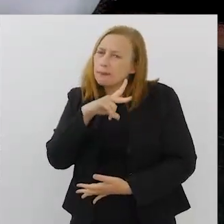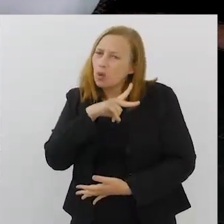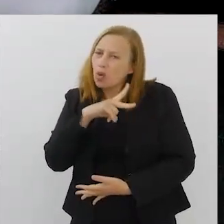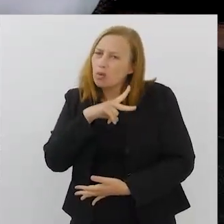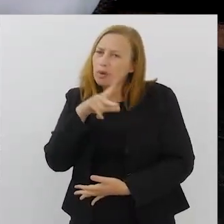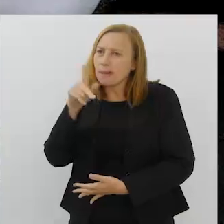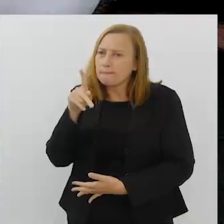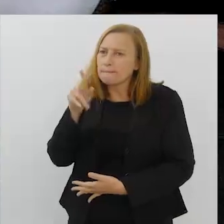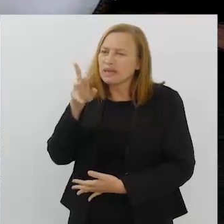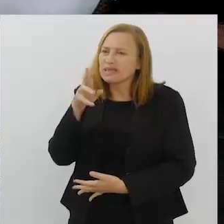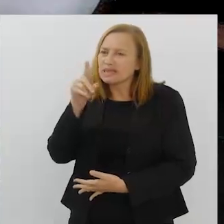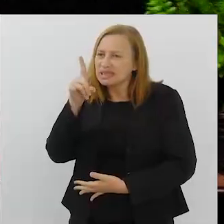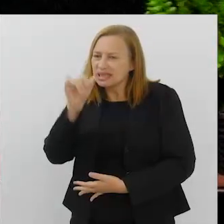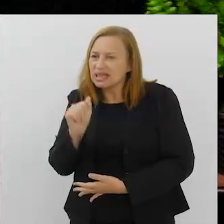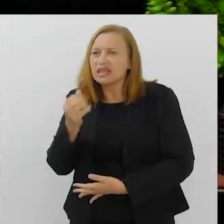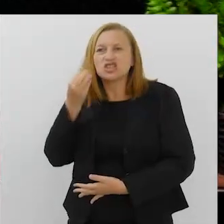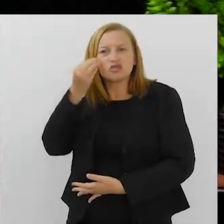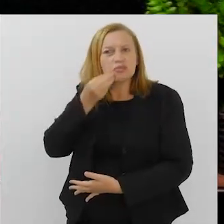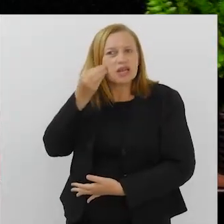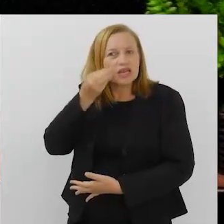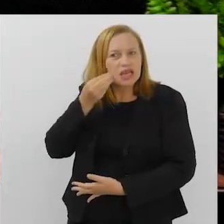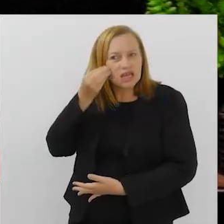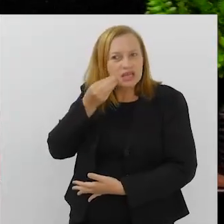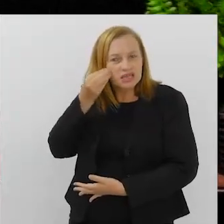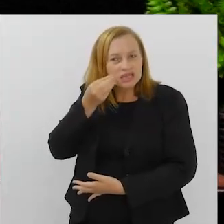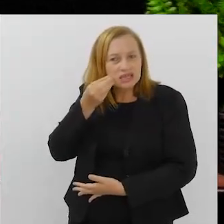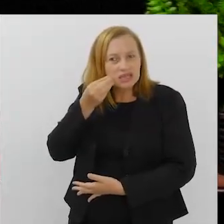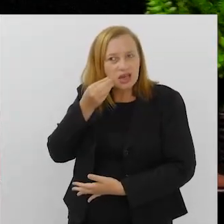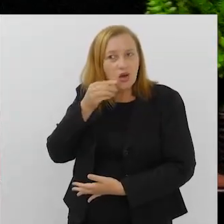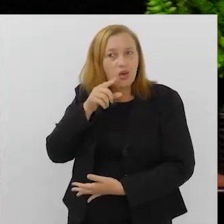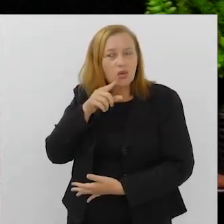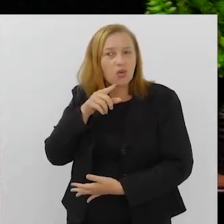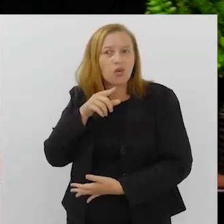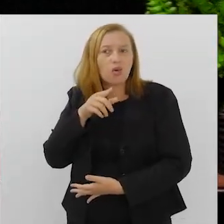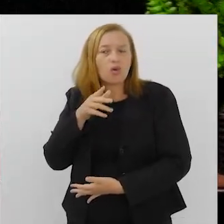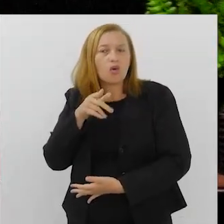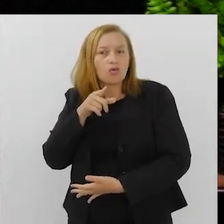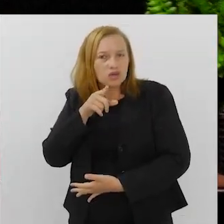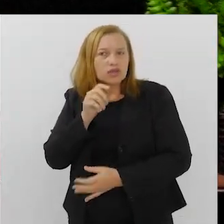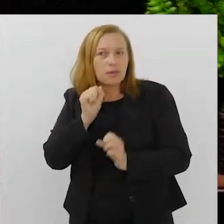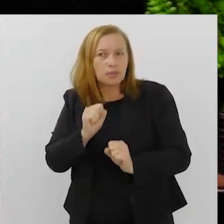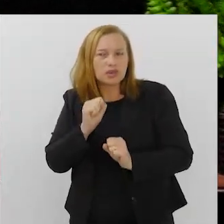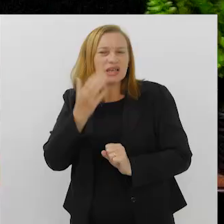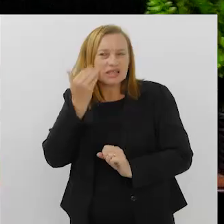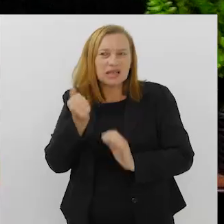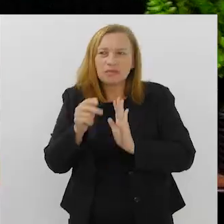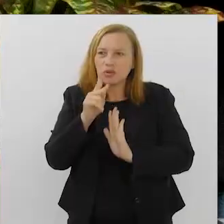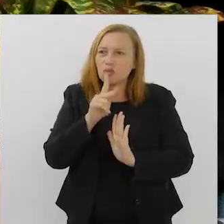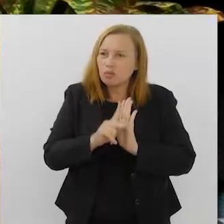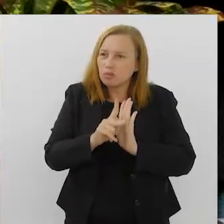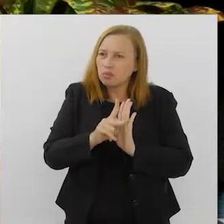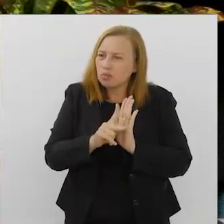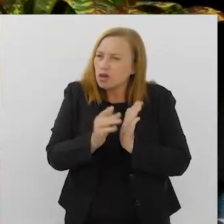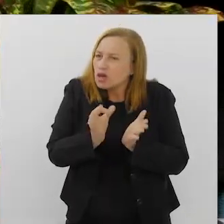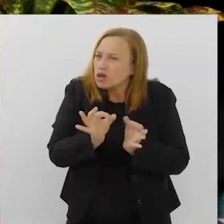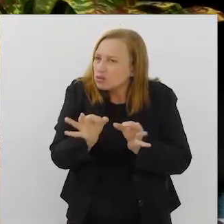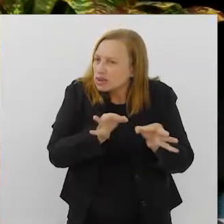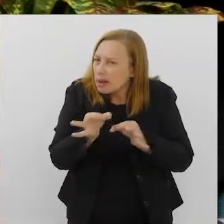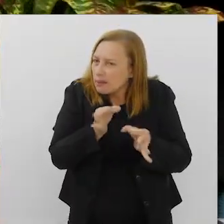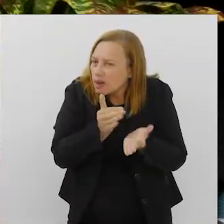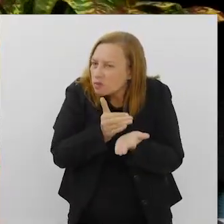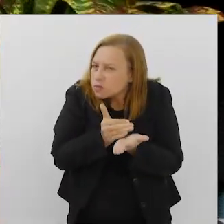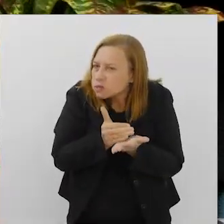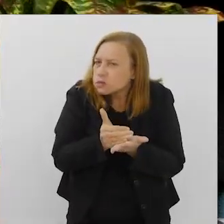você própria, Priscila, a partir dessa experiência que você está tendo com ele, você poder... Sabe quando um projeto dá